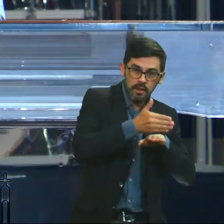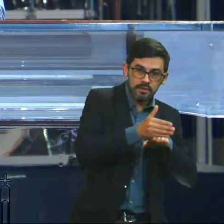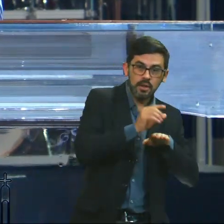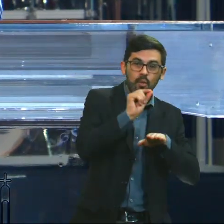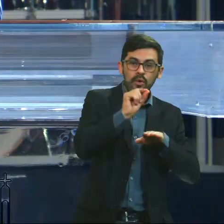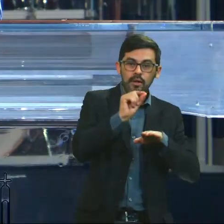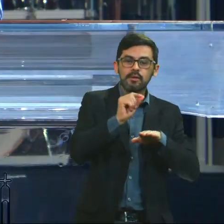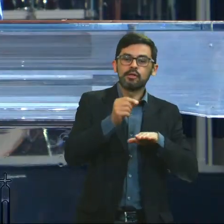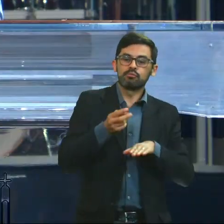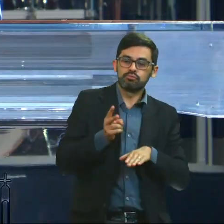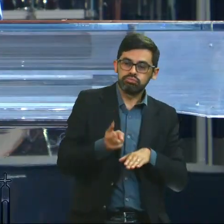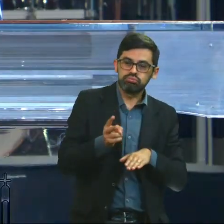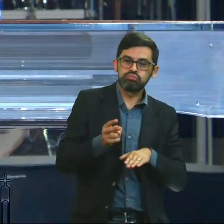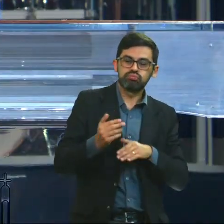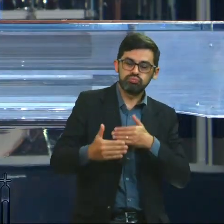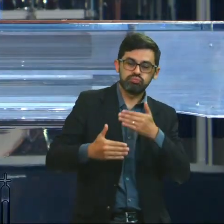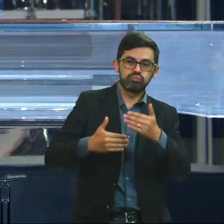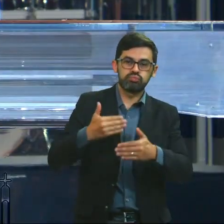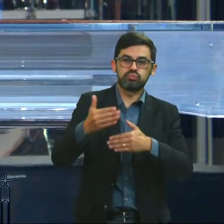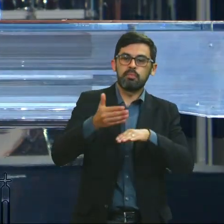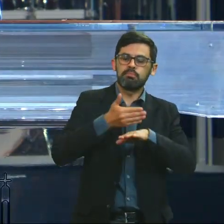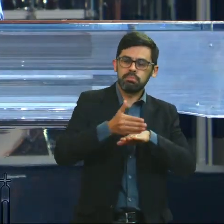você continua aplicando.